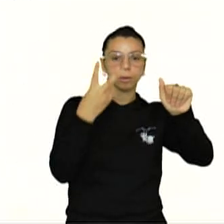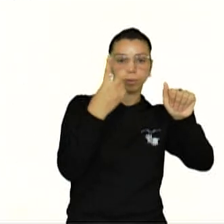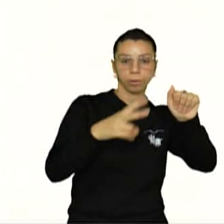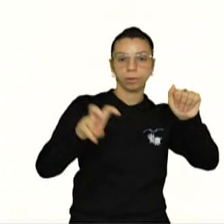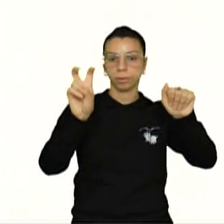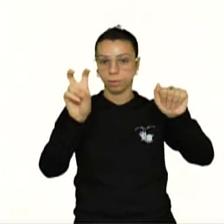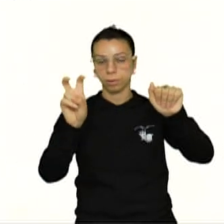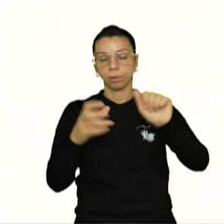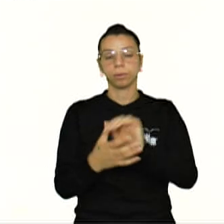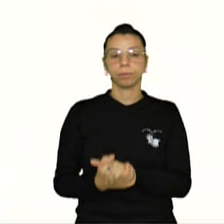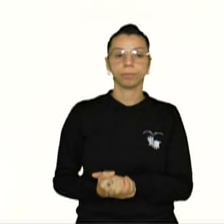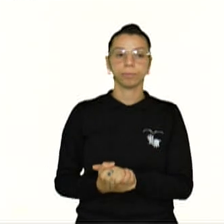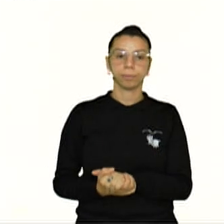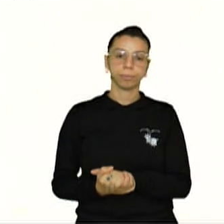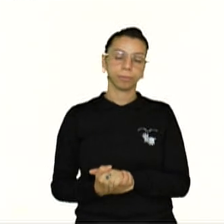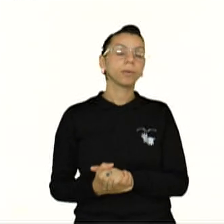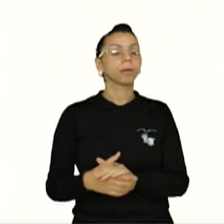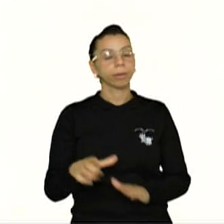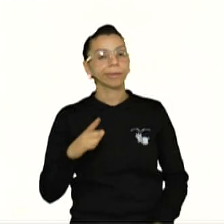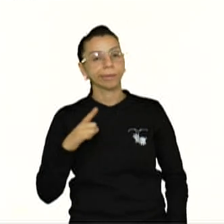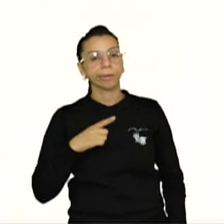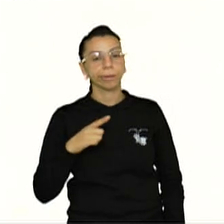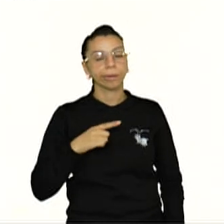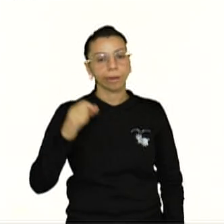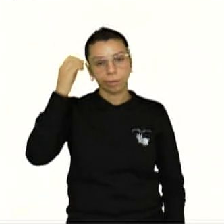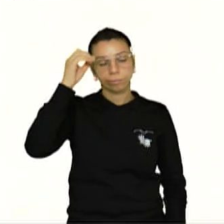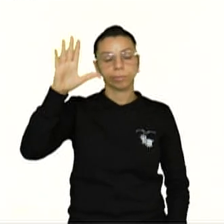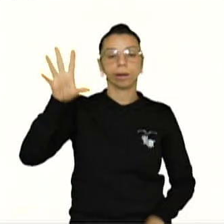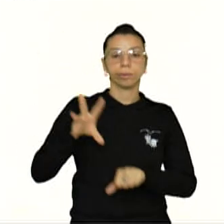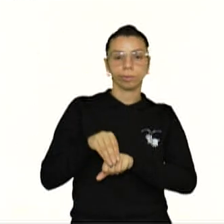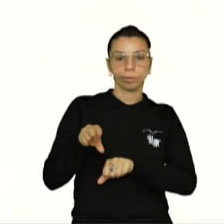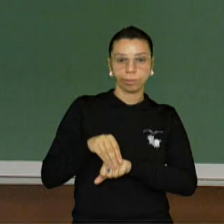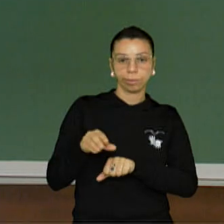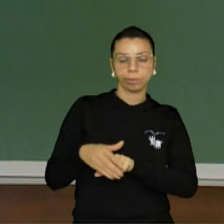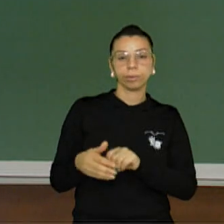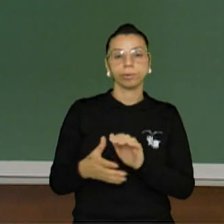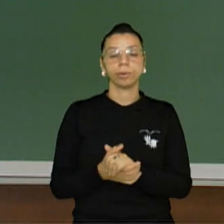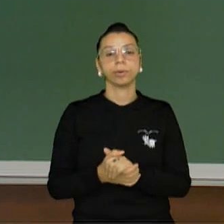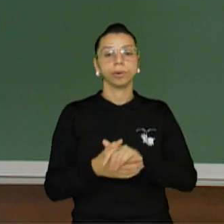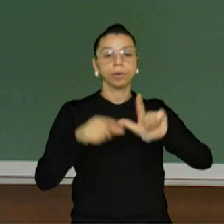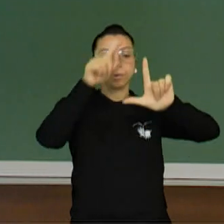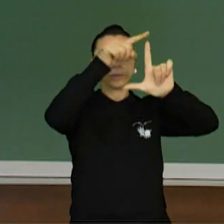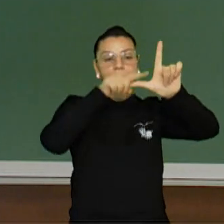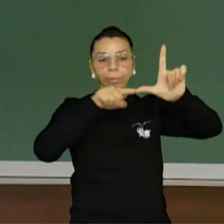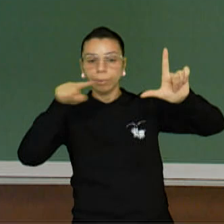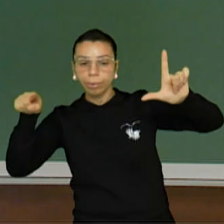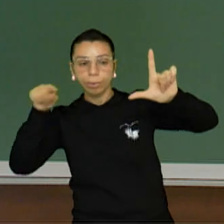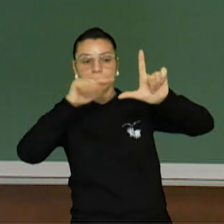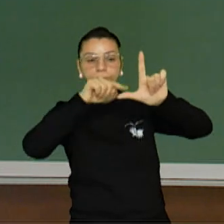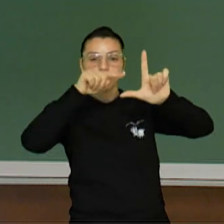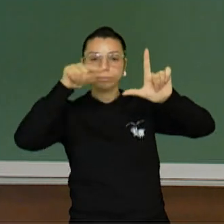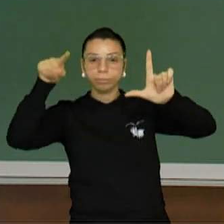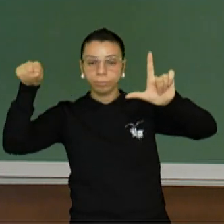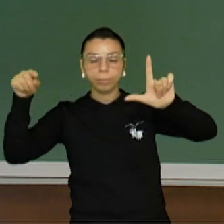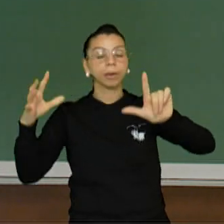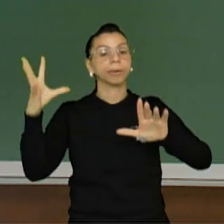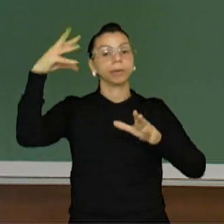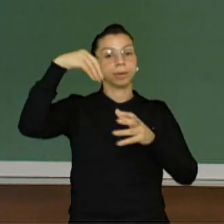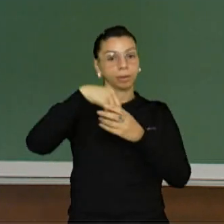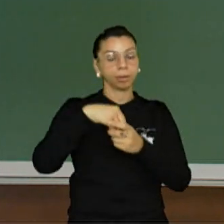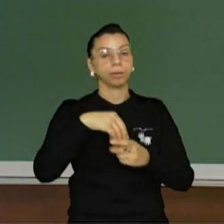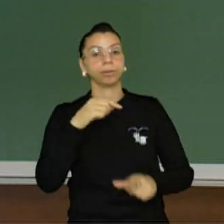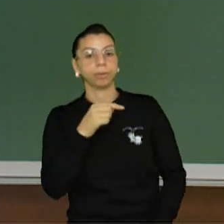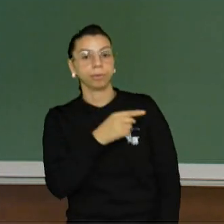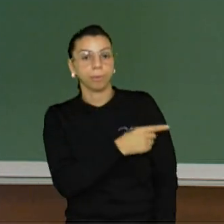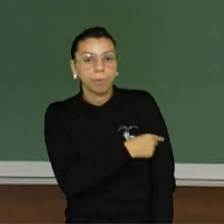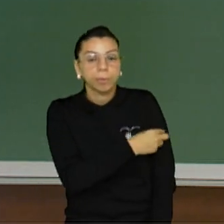né? Então, aqui a gente tem um conhecimento de sistema cartesiano ortogonal, né? A gente já tem isso desde o fundamental.